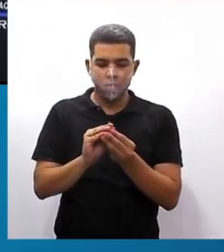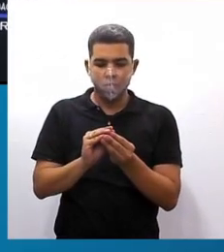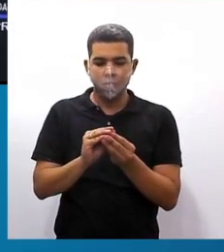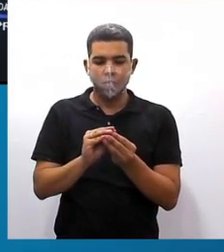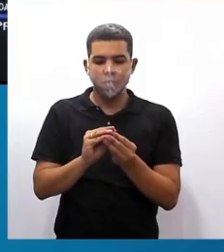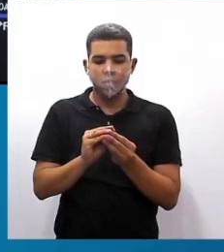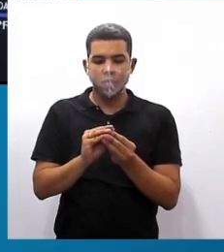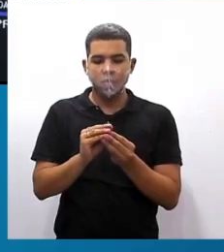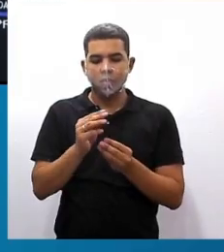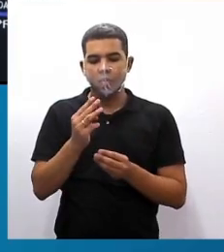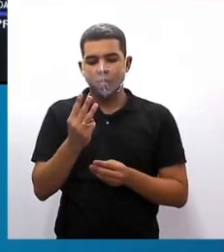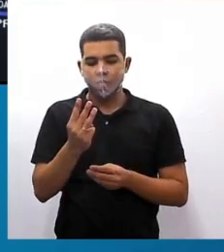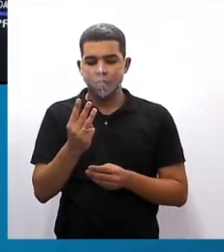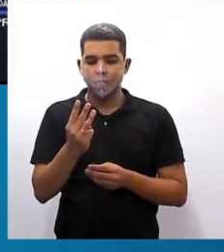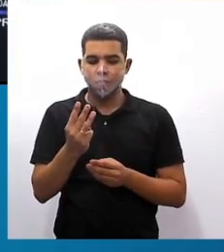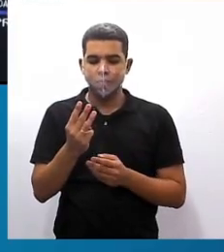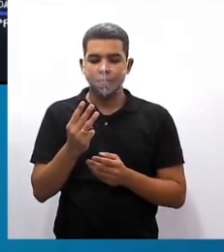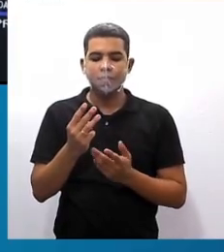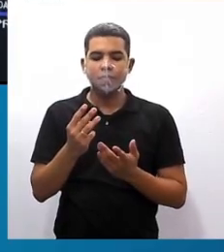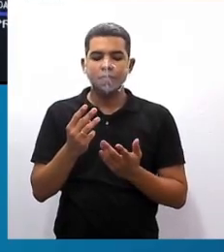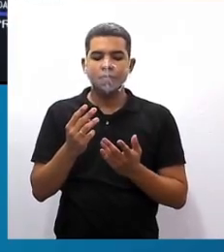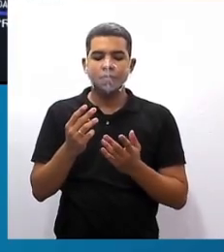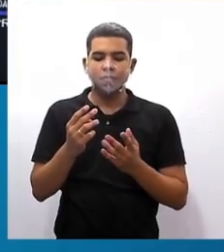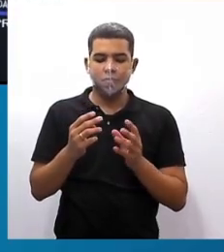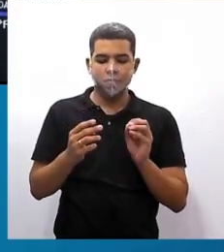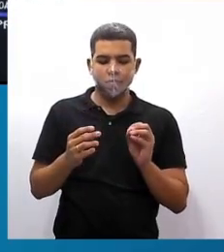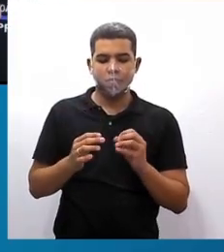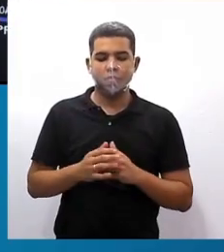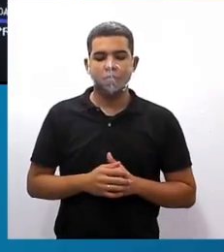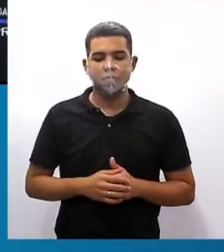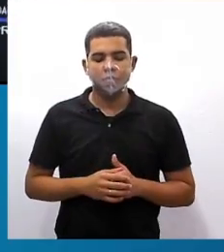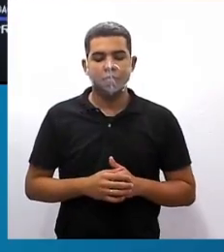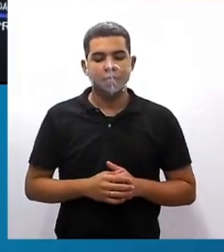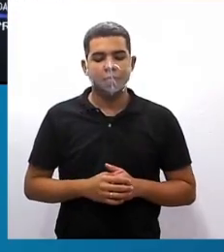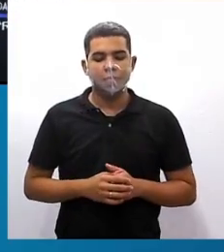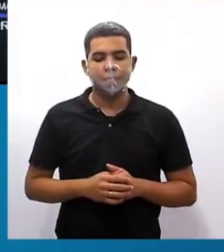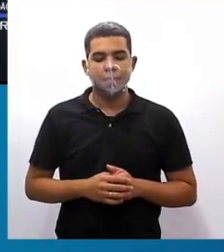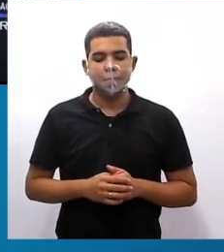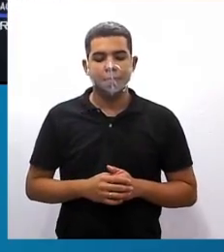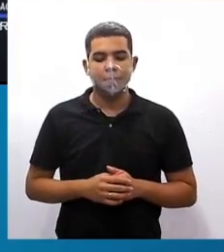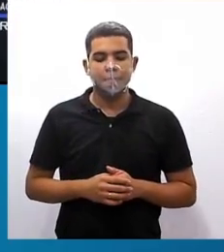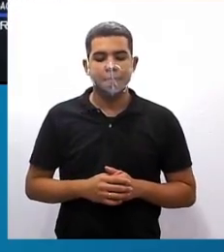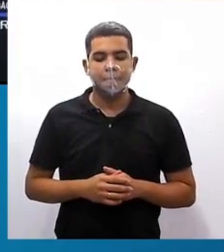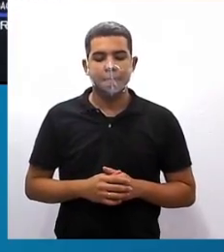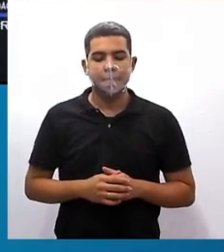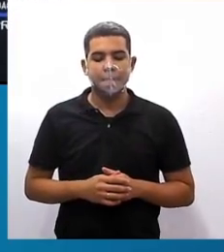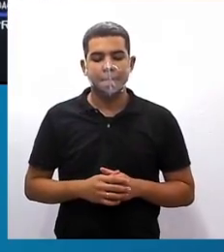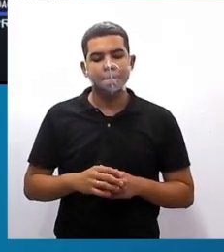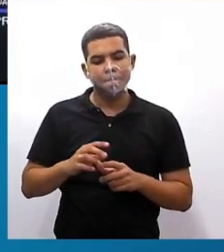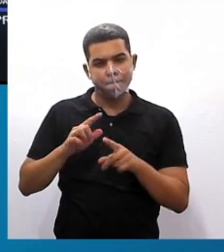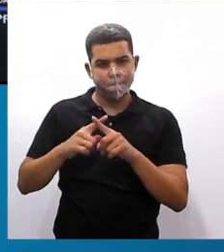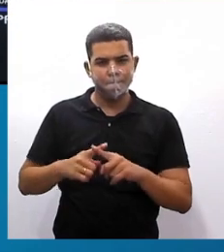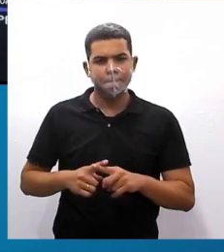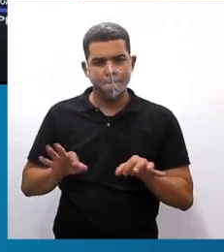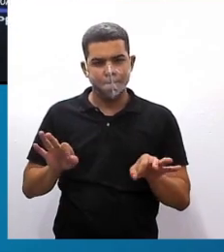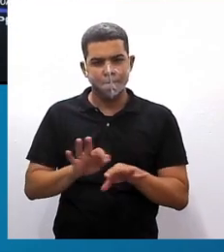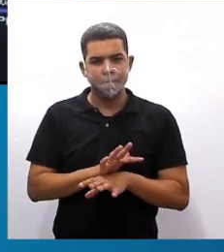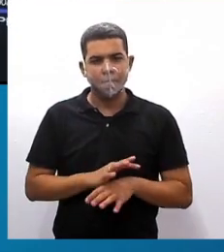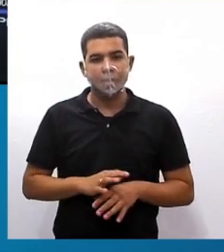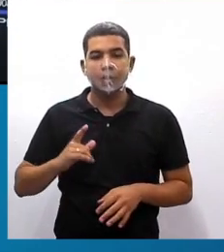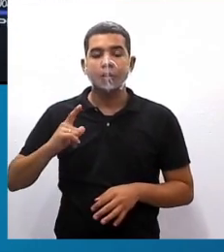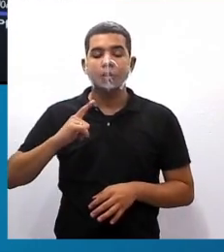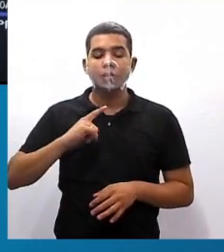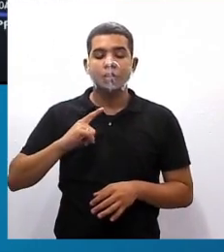2, 3. E depois 1, repete o 0. Massa. A gente acabou de fazer a multiplicação. Só que tem